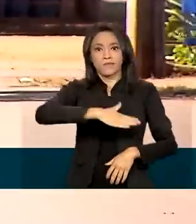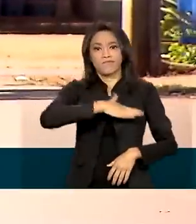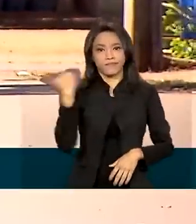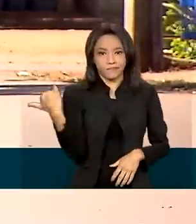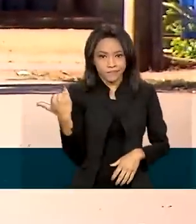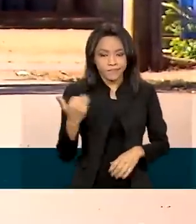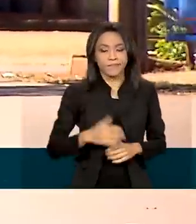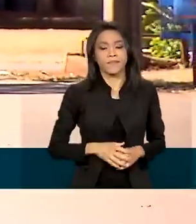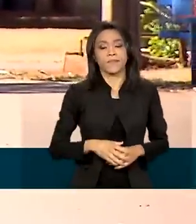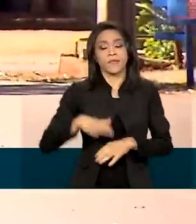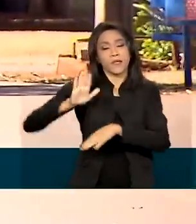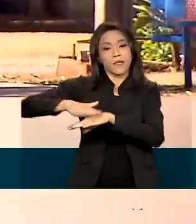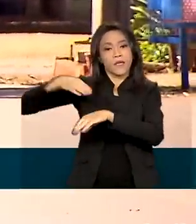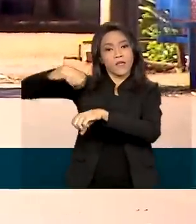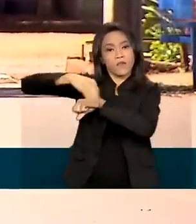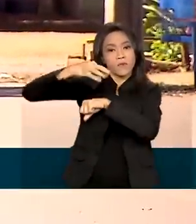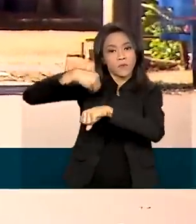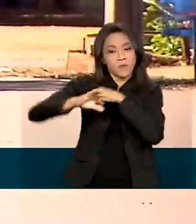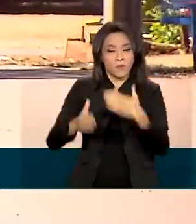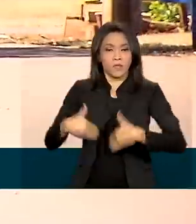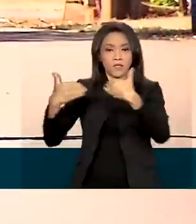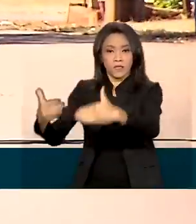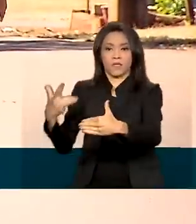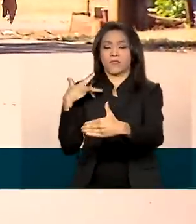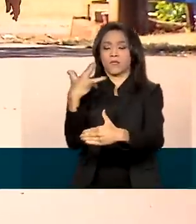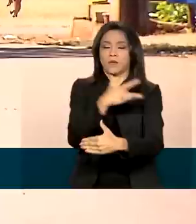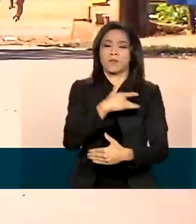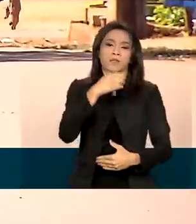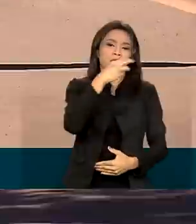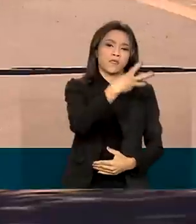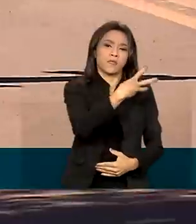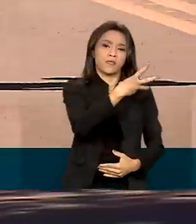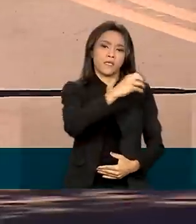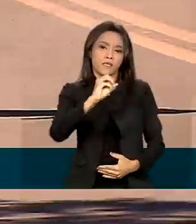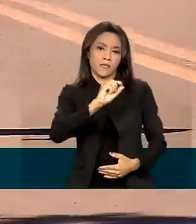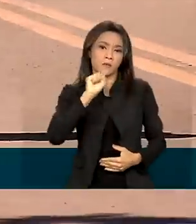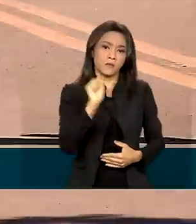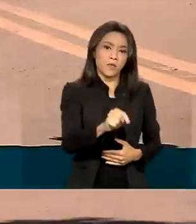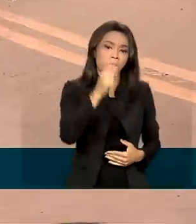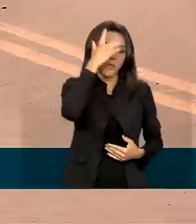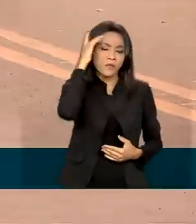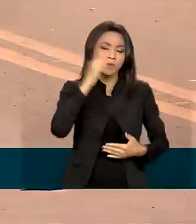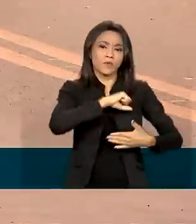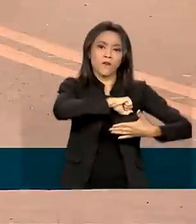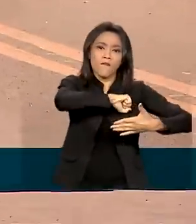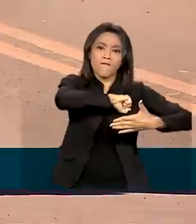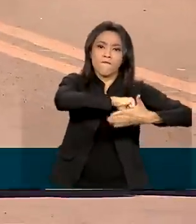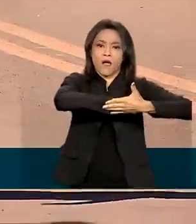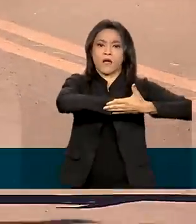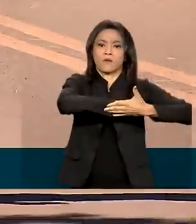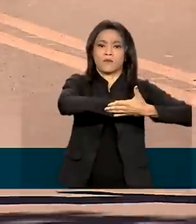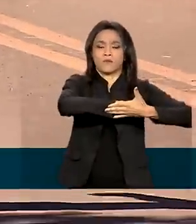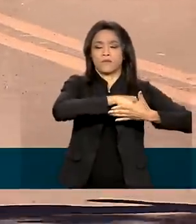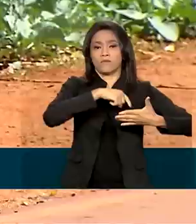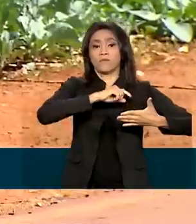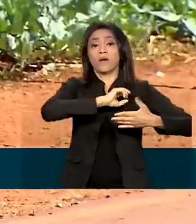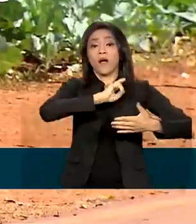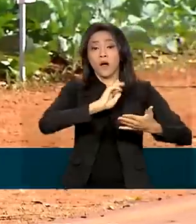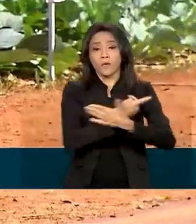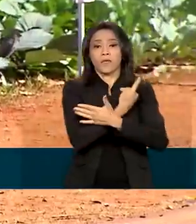acordo com o Ministério da Saúde, cerca de 300 mil indivíduos sofrem infarto agudo do miocárdio por